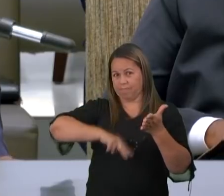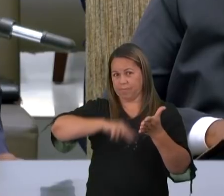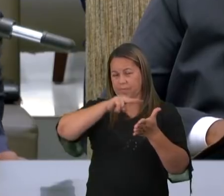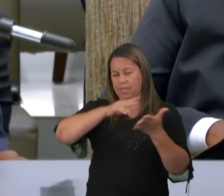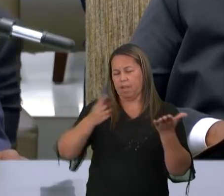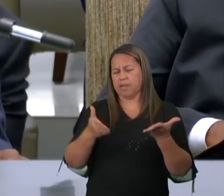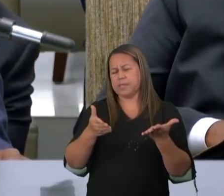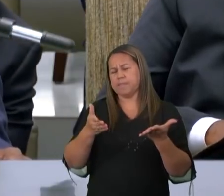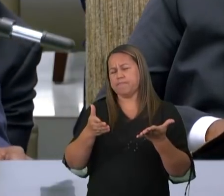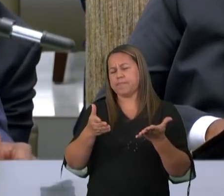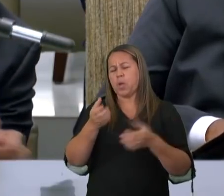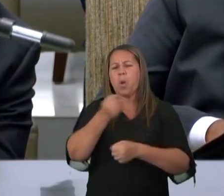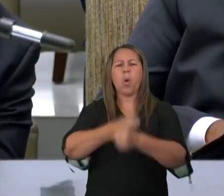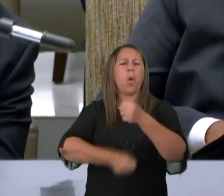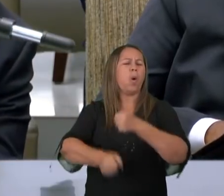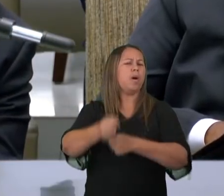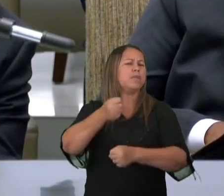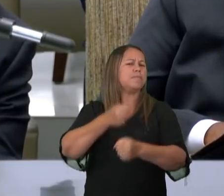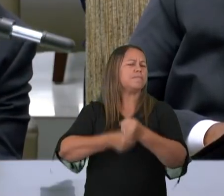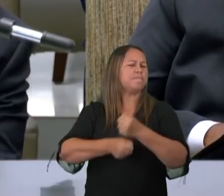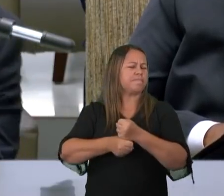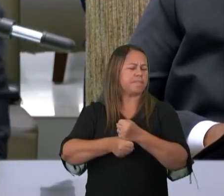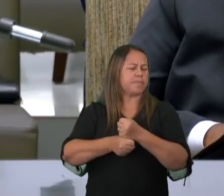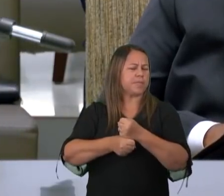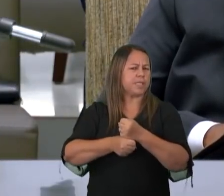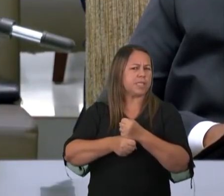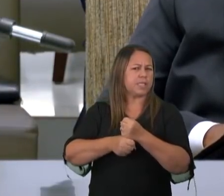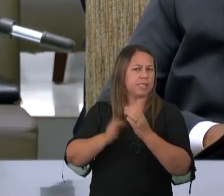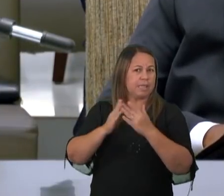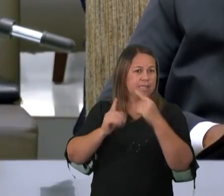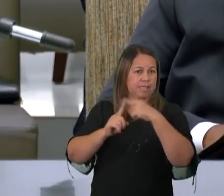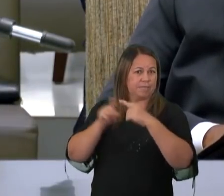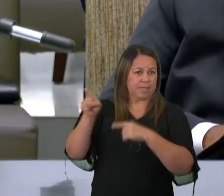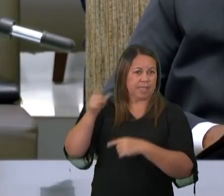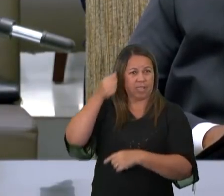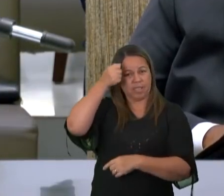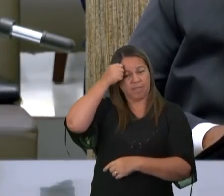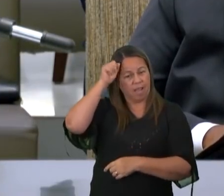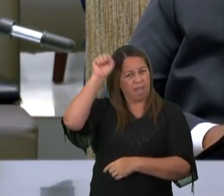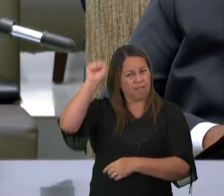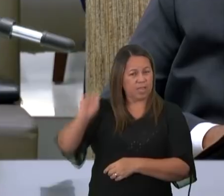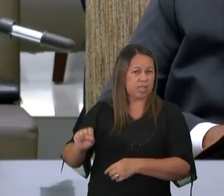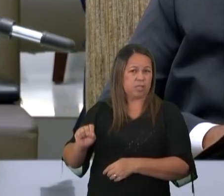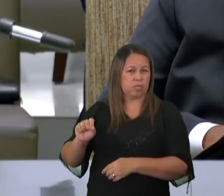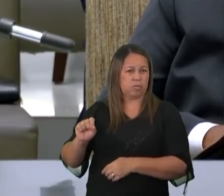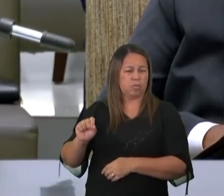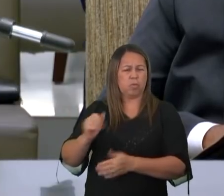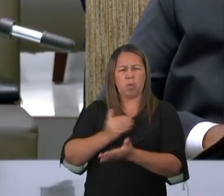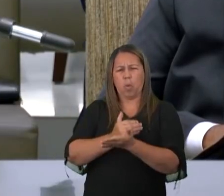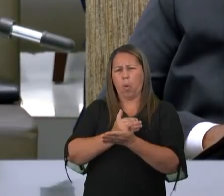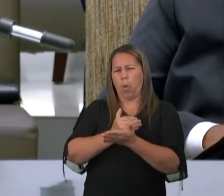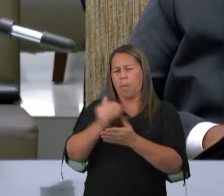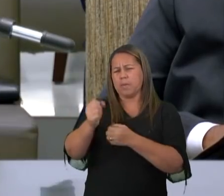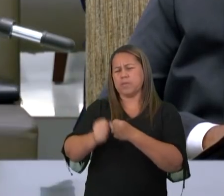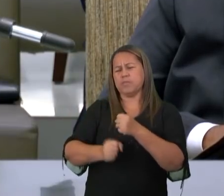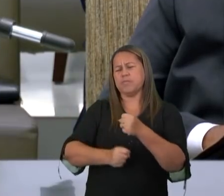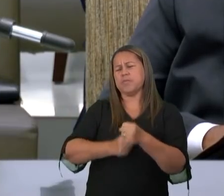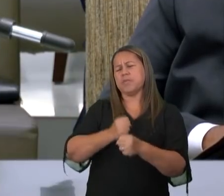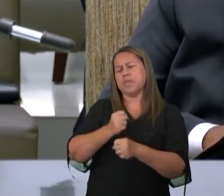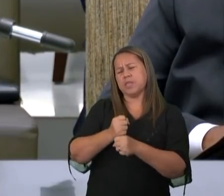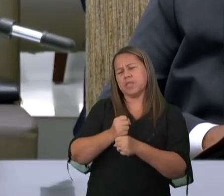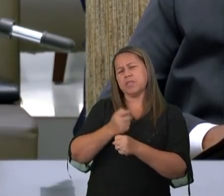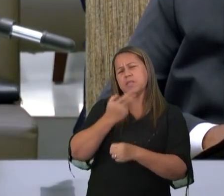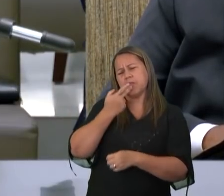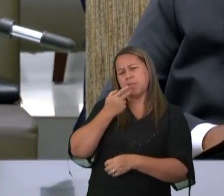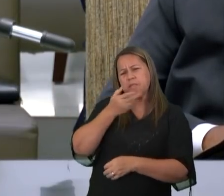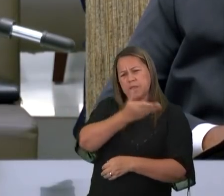Ano passado, na igreja ali na África do Sul, no início do ano, eu dizia aos irmãos que Deus